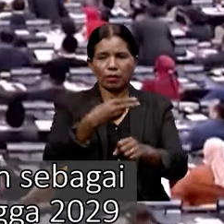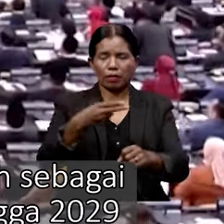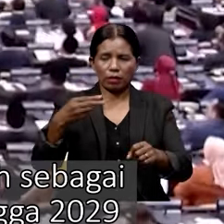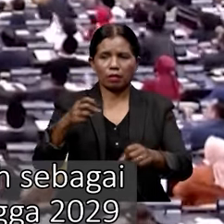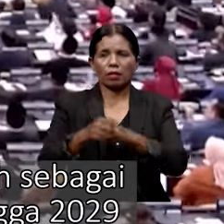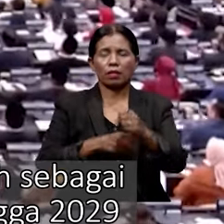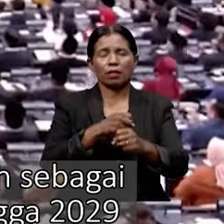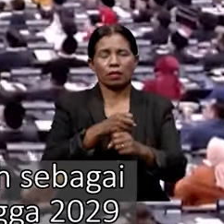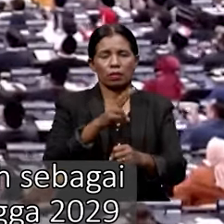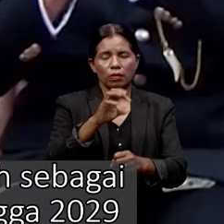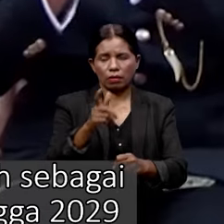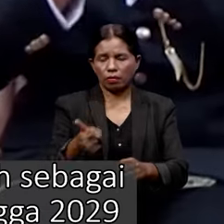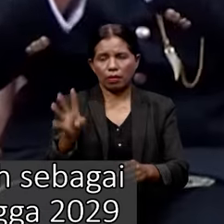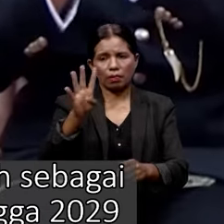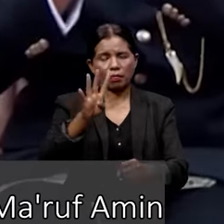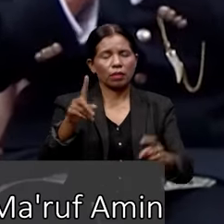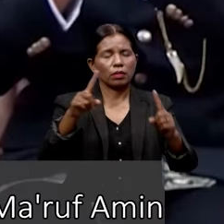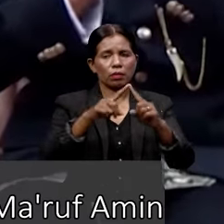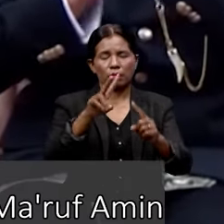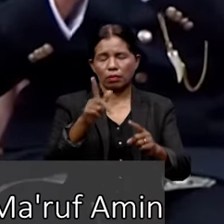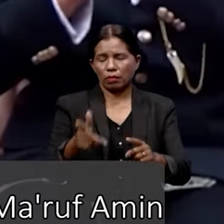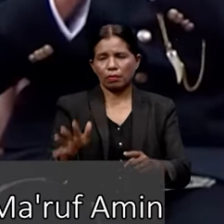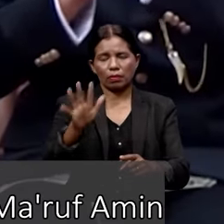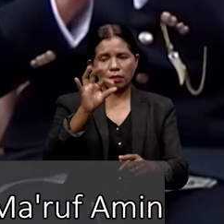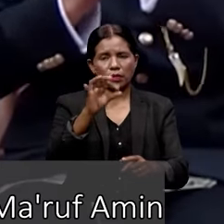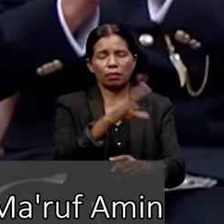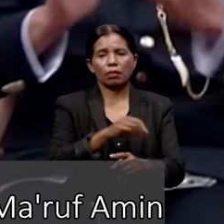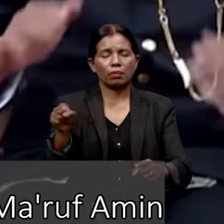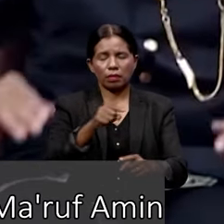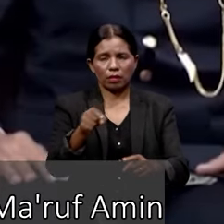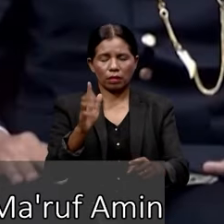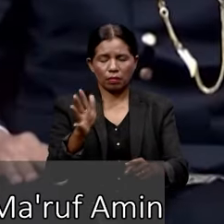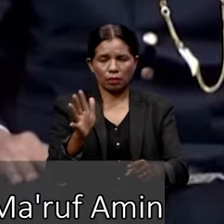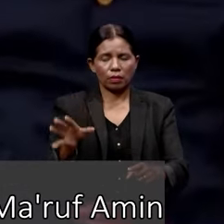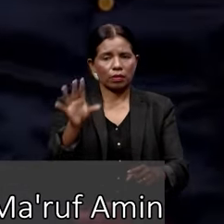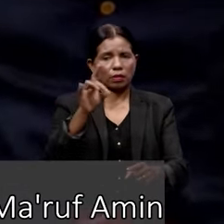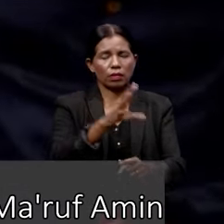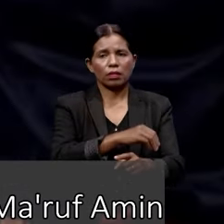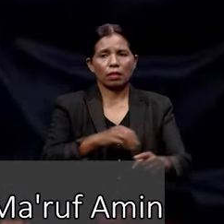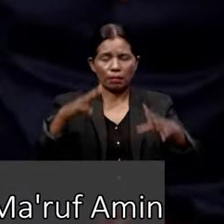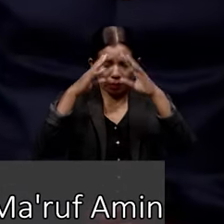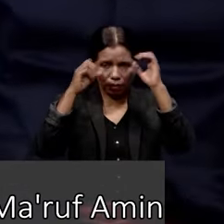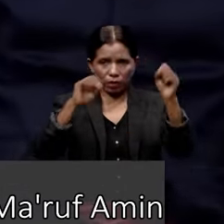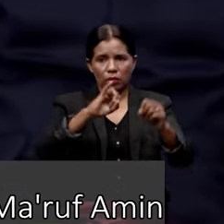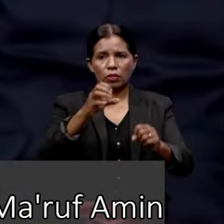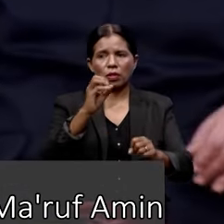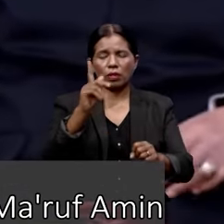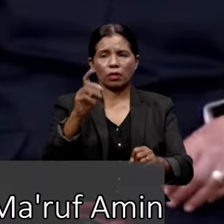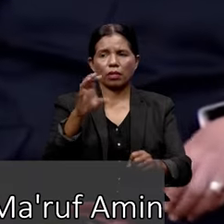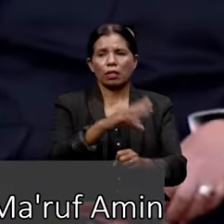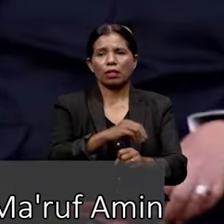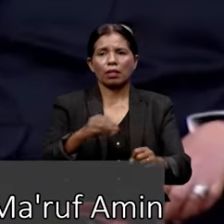período tinang riroron resingat, toring roron resensia, o voto por cento liu liman resing valu, onde substitui presidente Joko Widodo, onde a vice